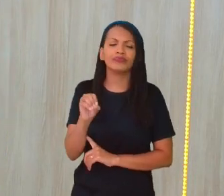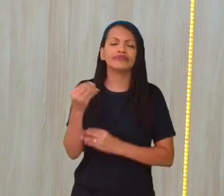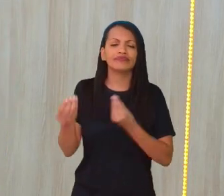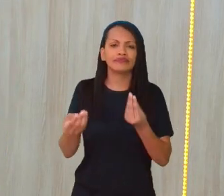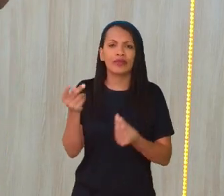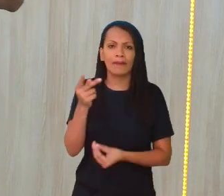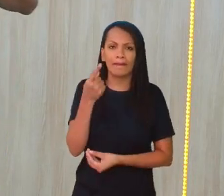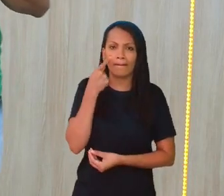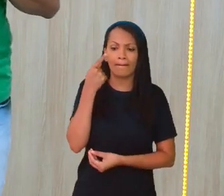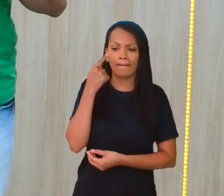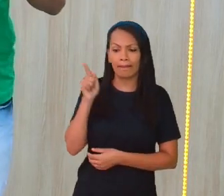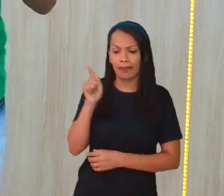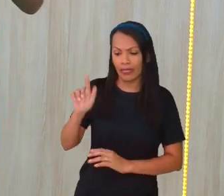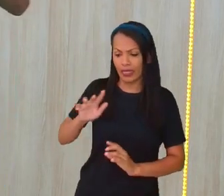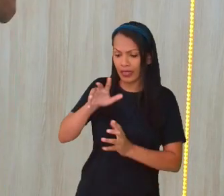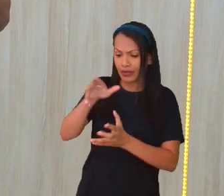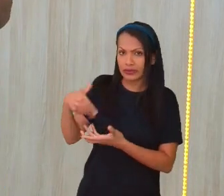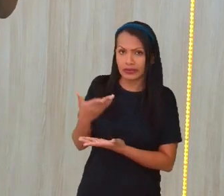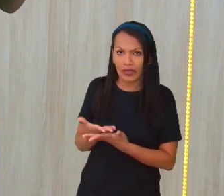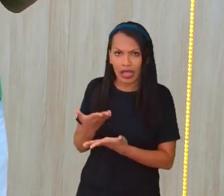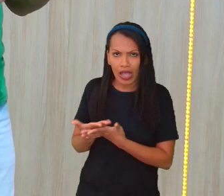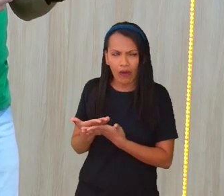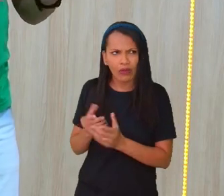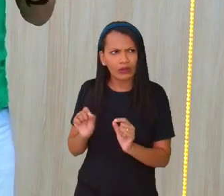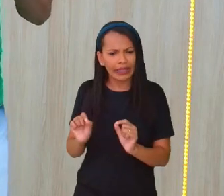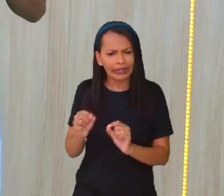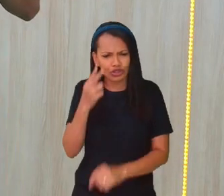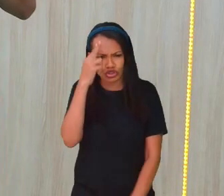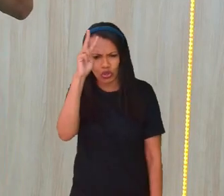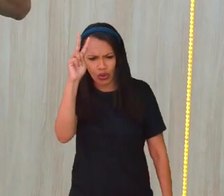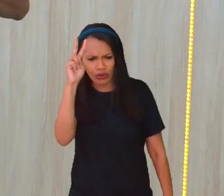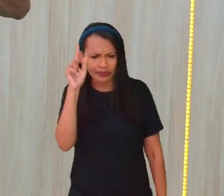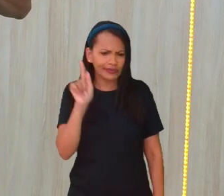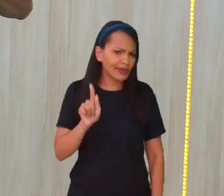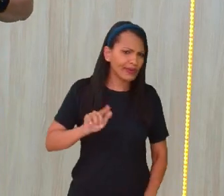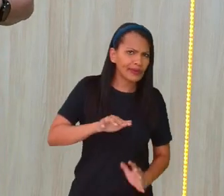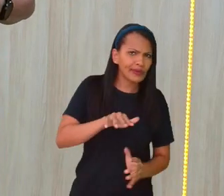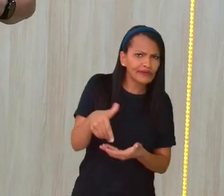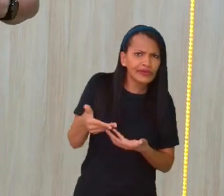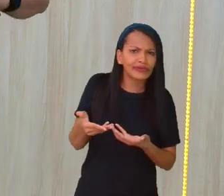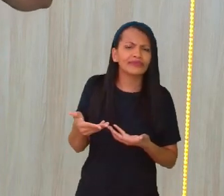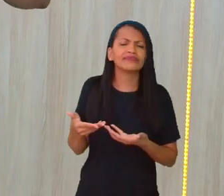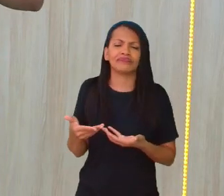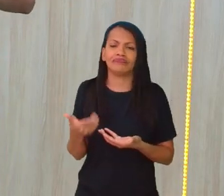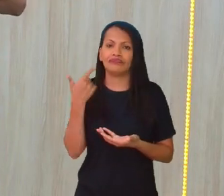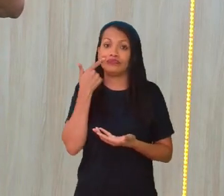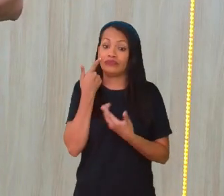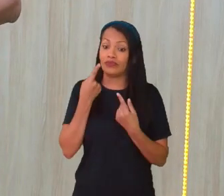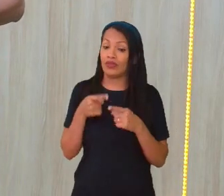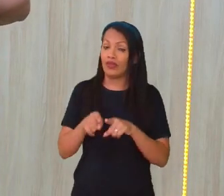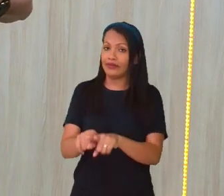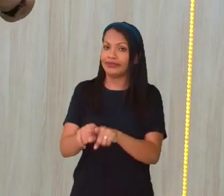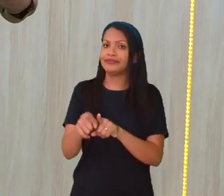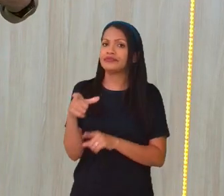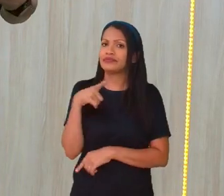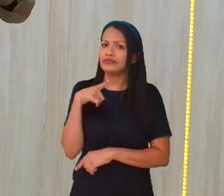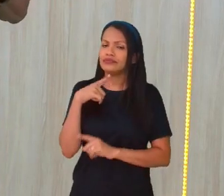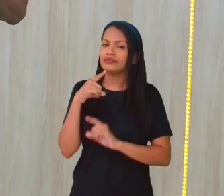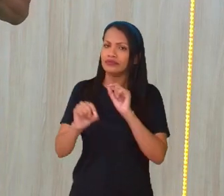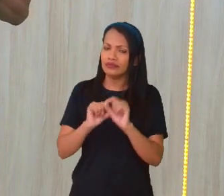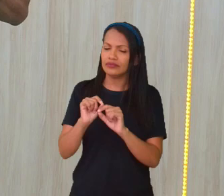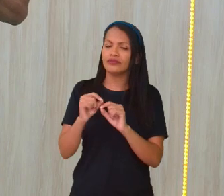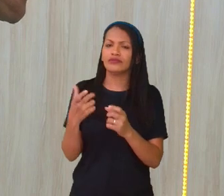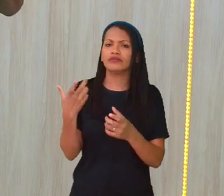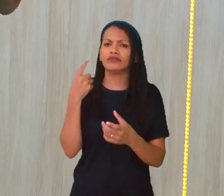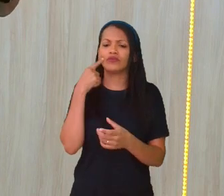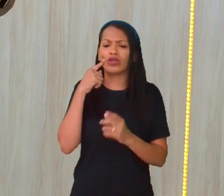geografia, talvez a aula de história ou geografia. Porque geografia parte, principalmente do oitavo ano, tem uma parte que a gente